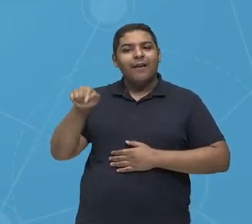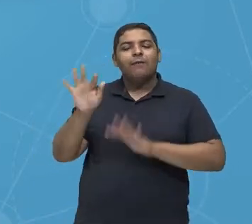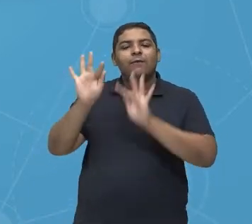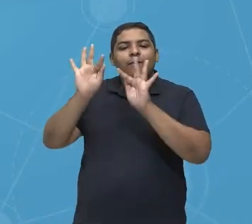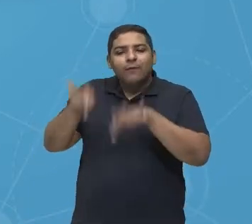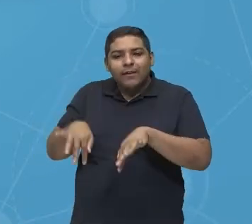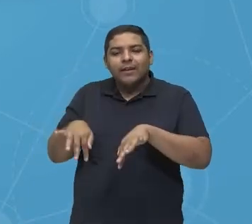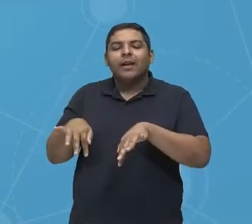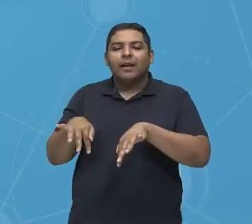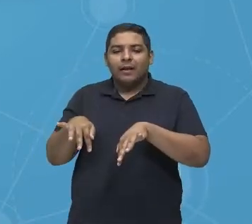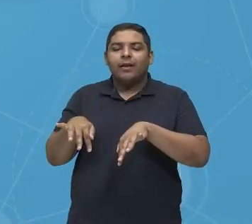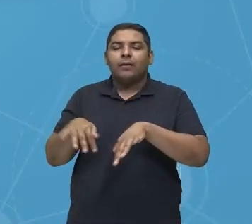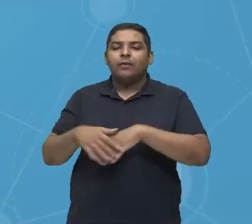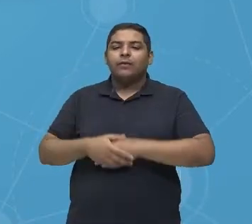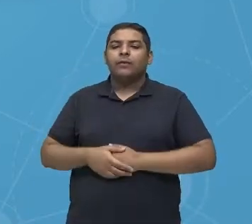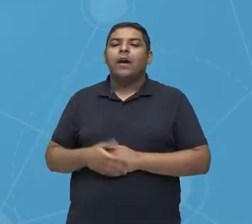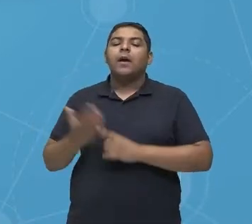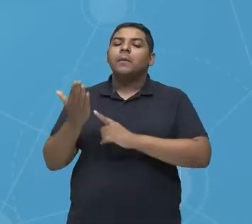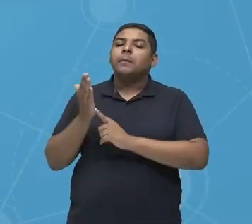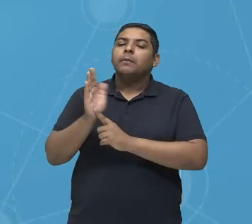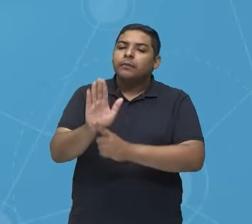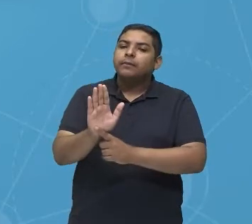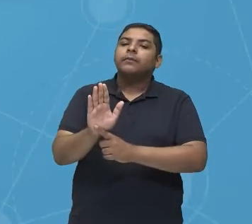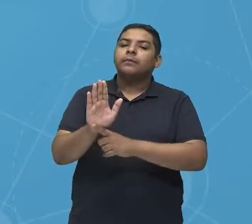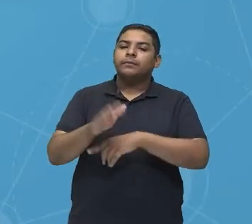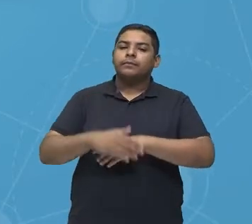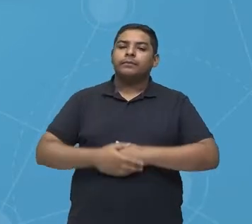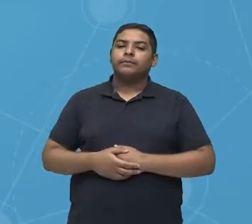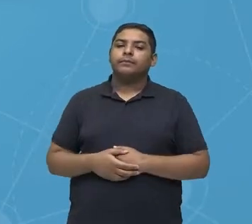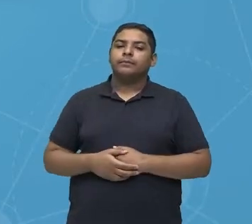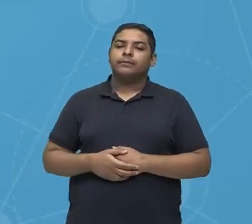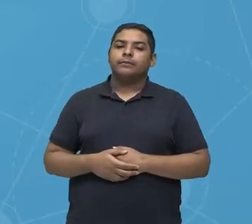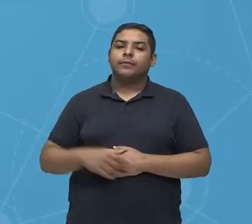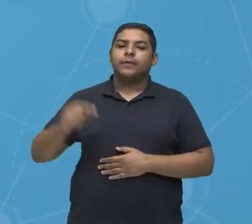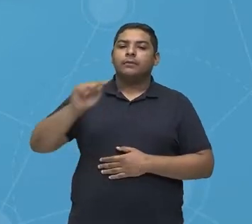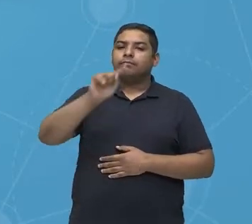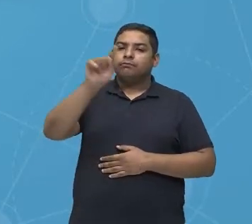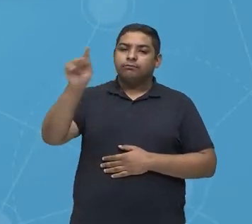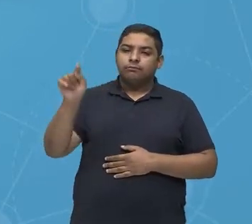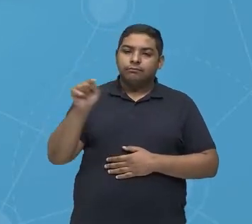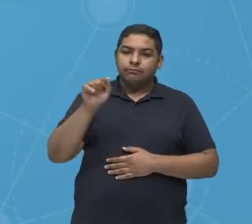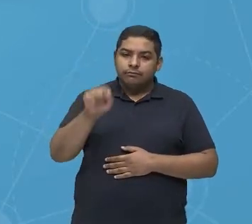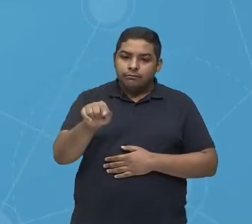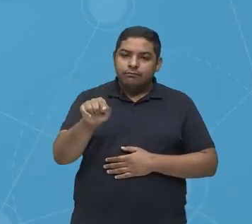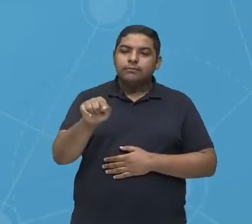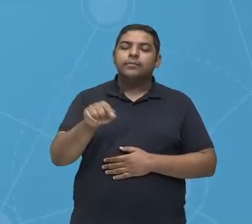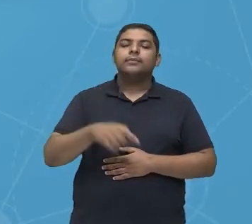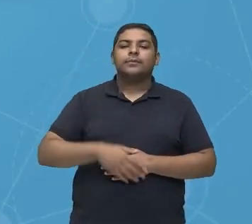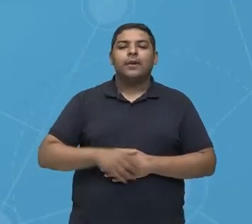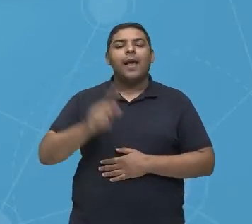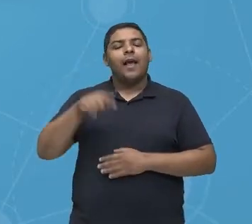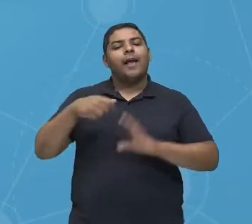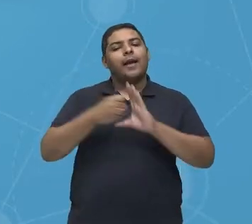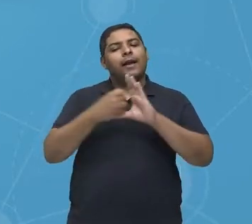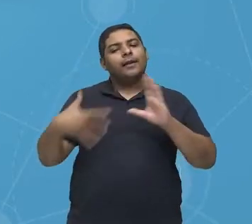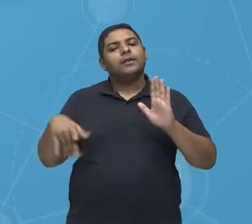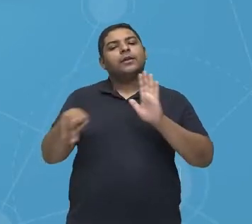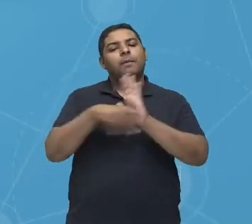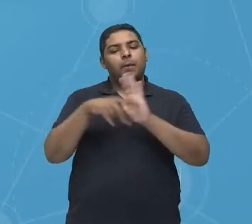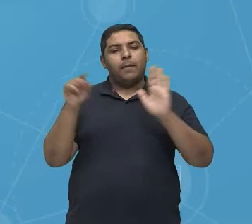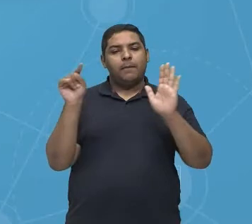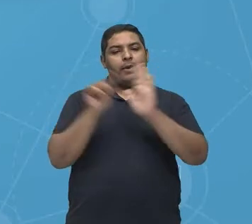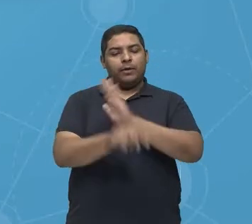mostrar, vou precisar colocar o question mark, que é o ponto de interrogação, tá? Senão, não caracterizo de fato a minha pergunta,